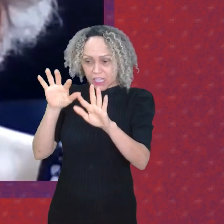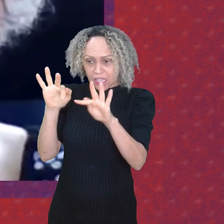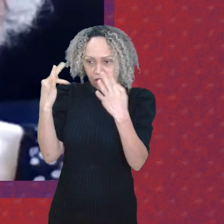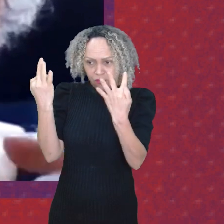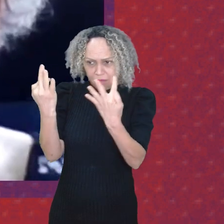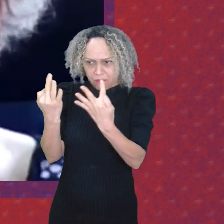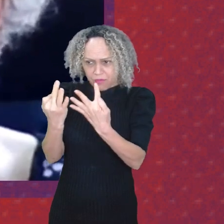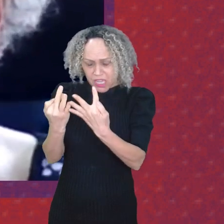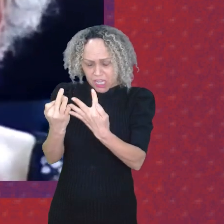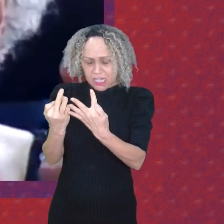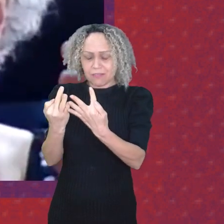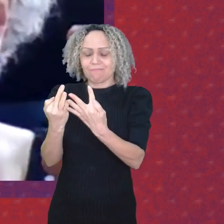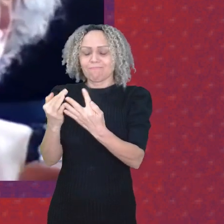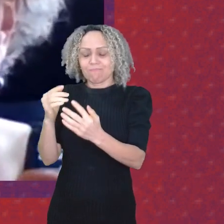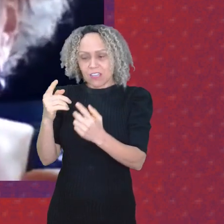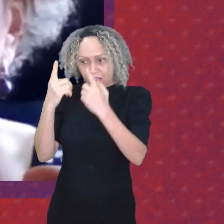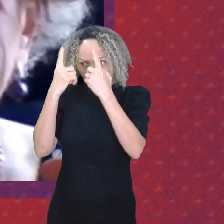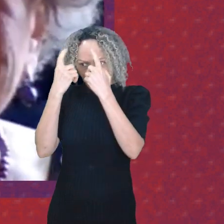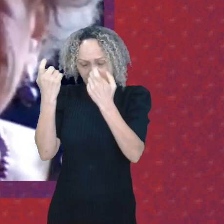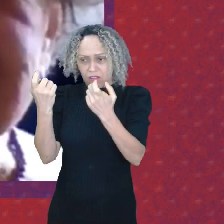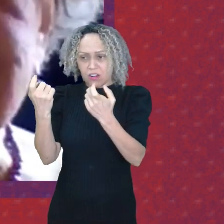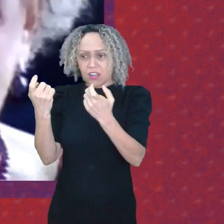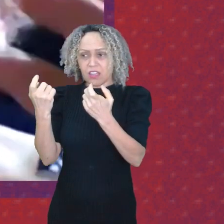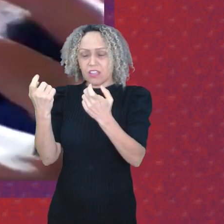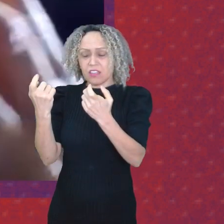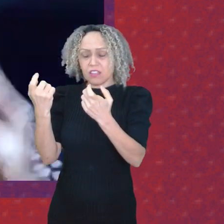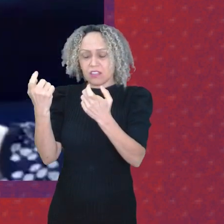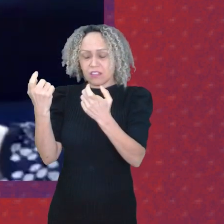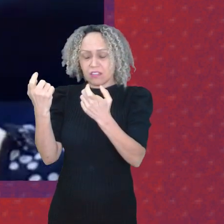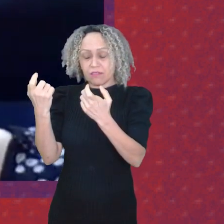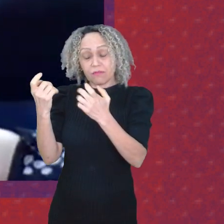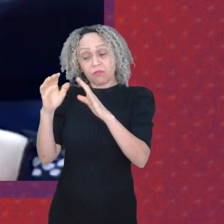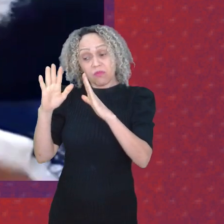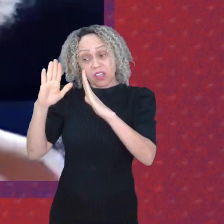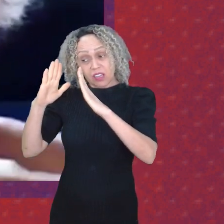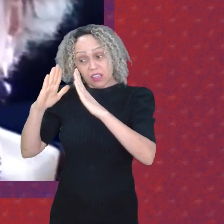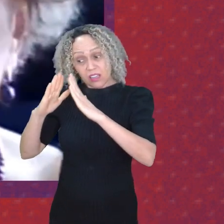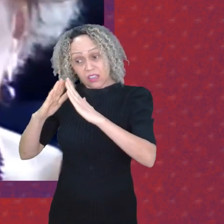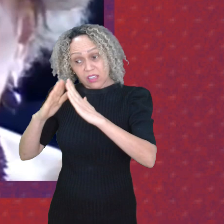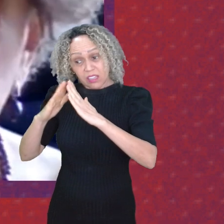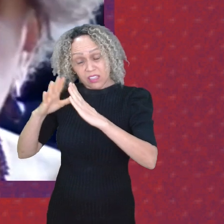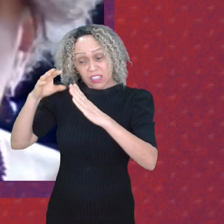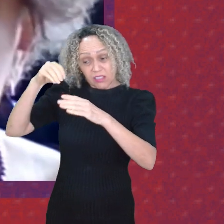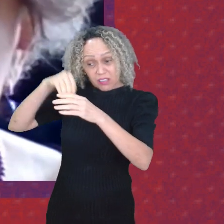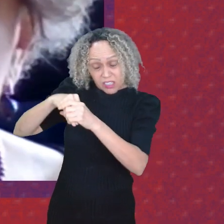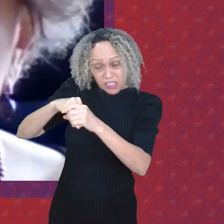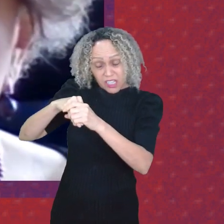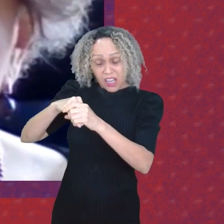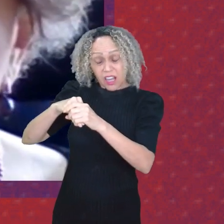familiar, no âmbito da casa ou fora da casa, mas no âmbito familiar.